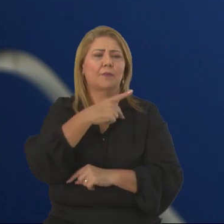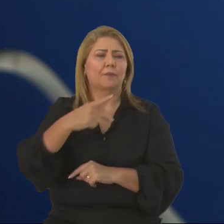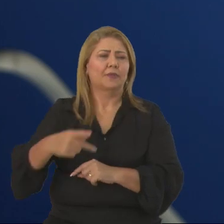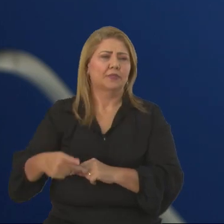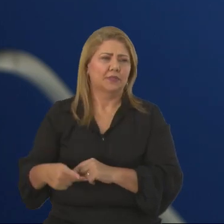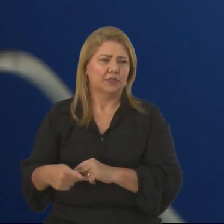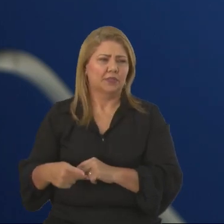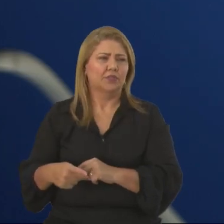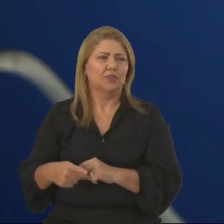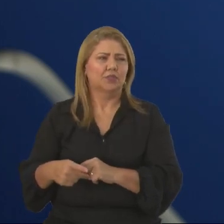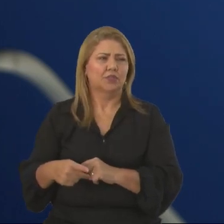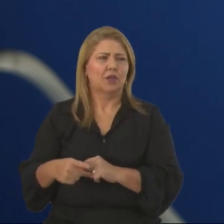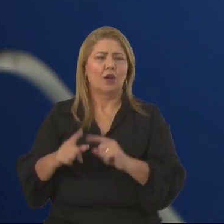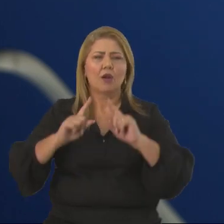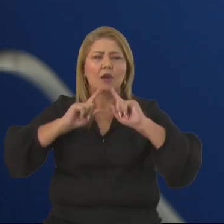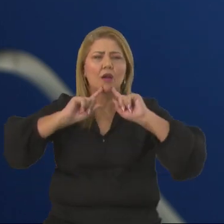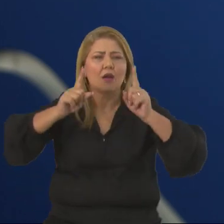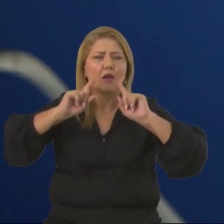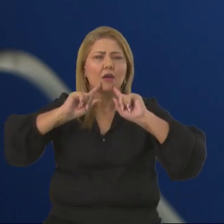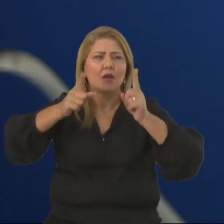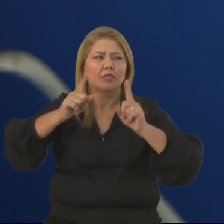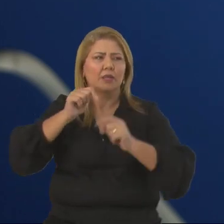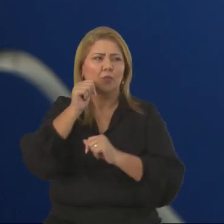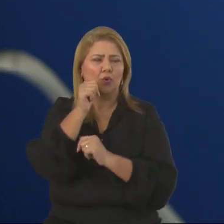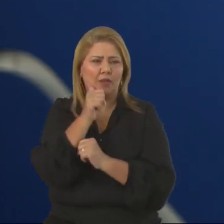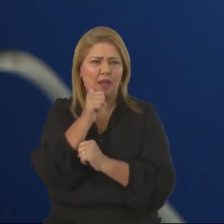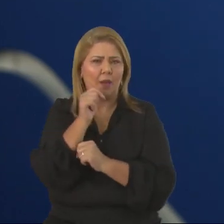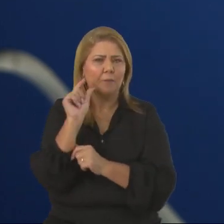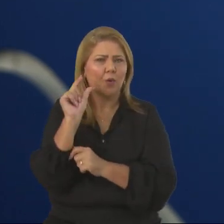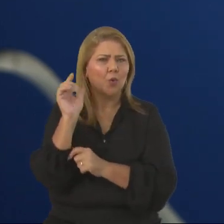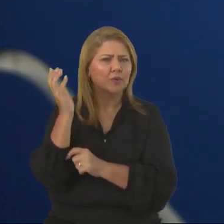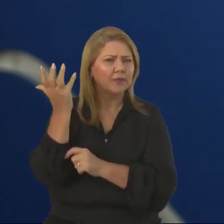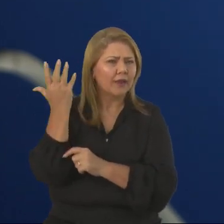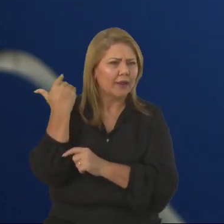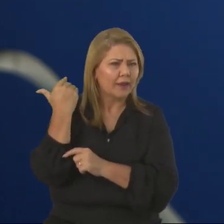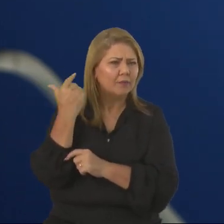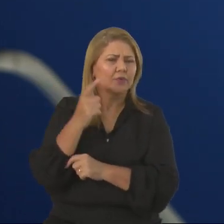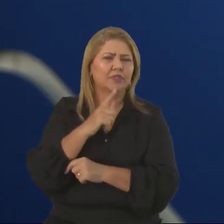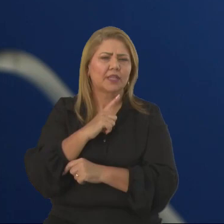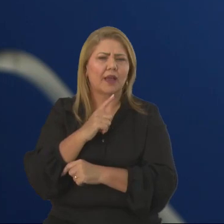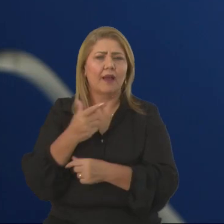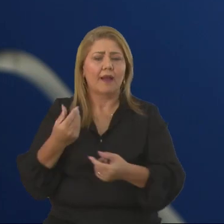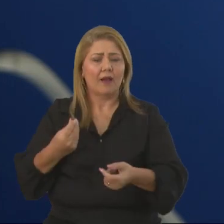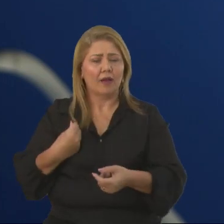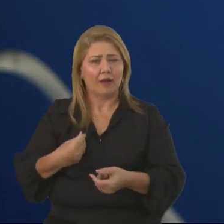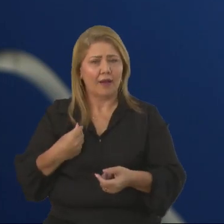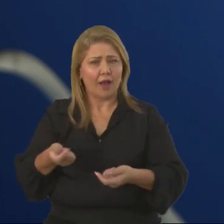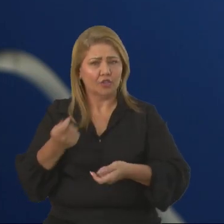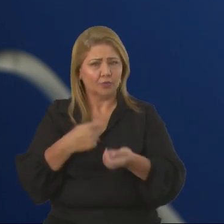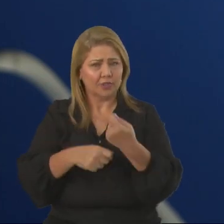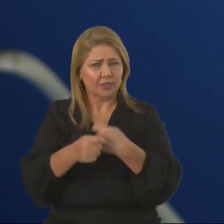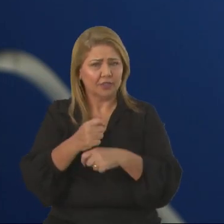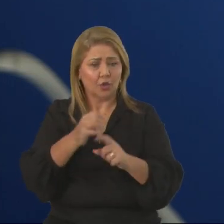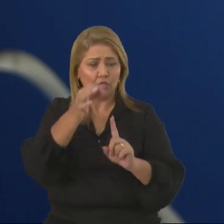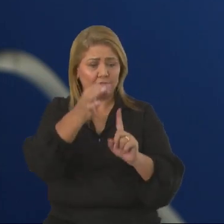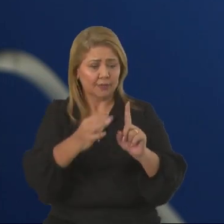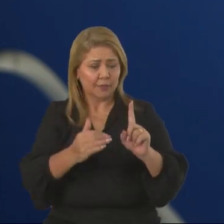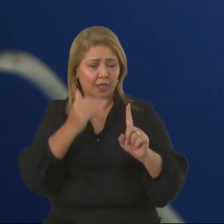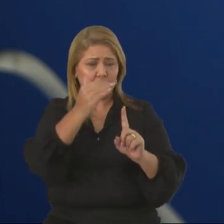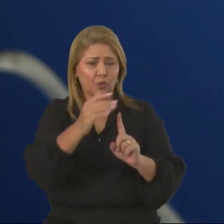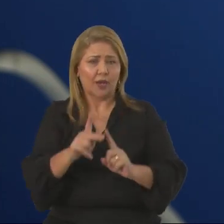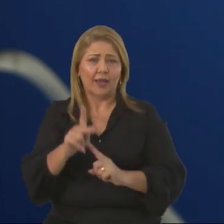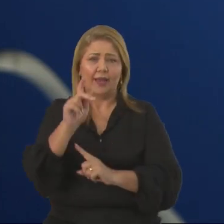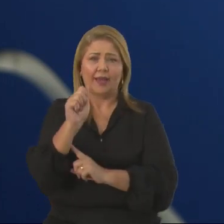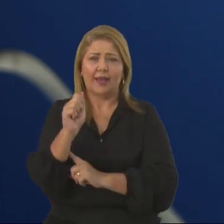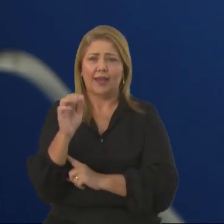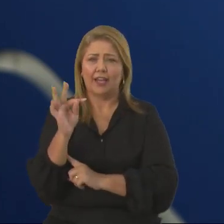essa ouvidoria da mulher e, recentemente, nessa atual administração, a desembargadora Kátia Maria